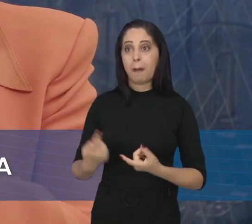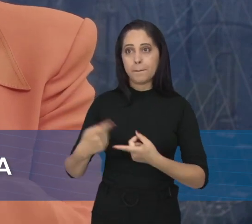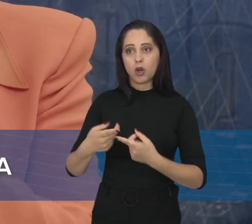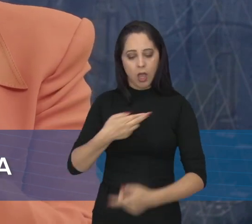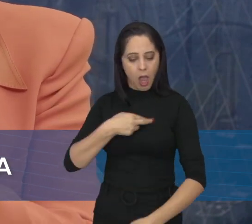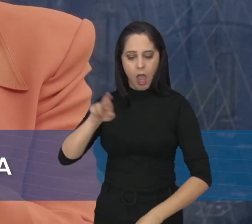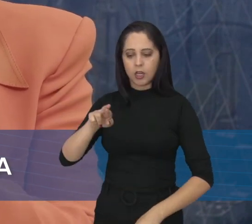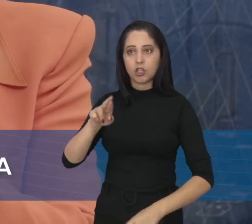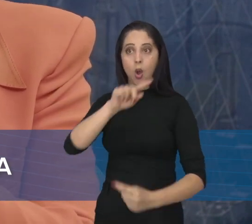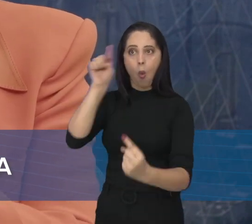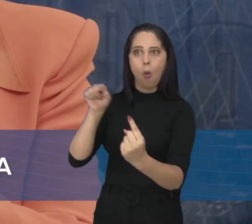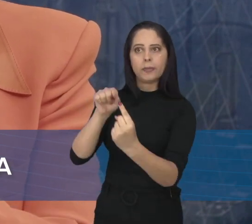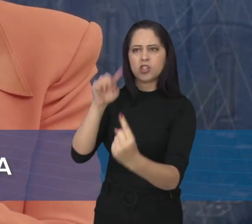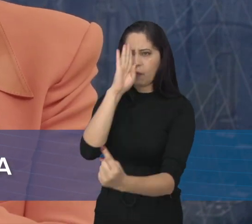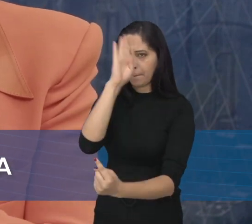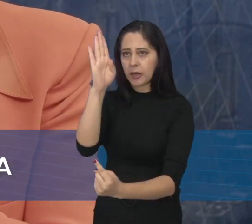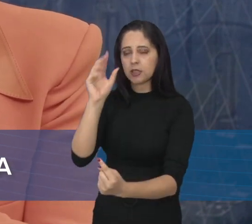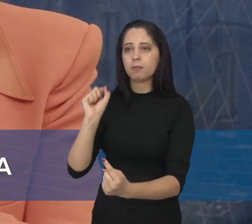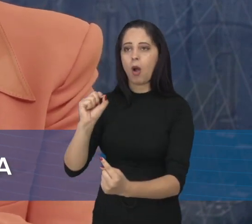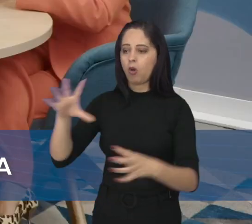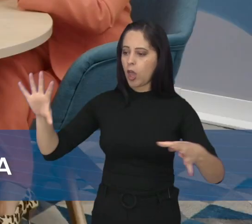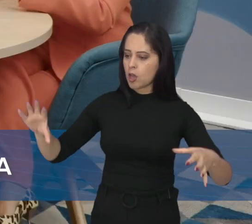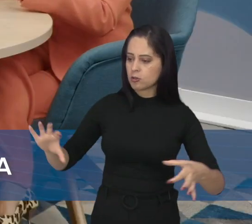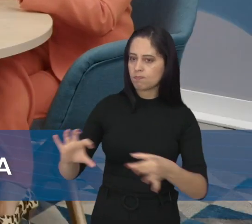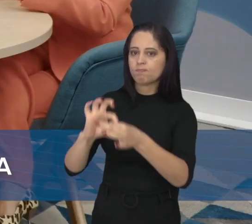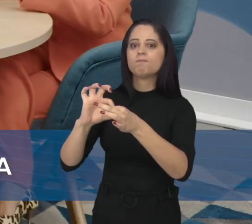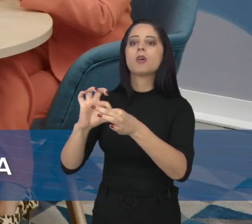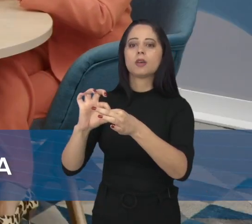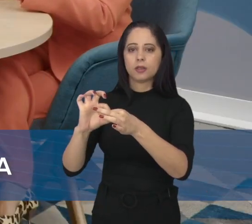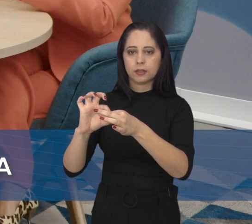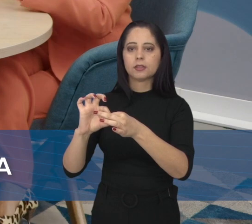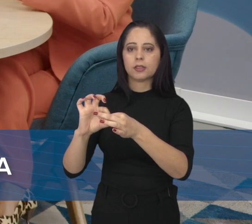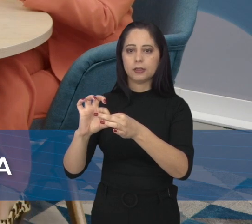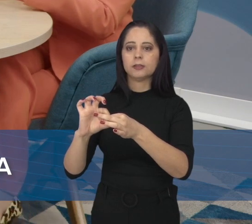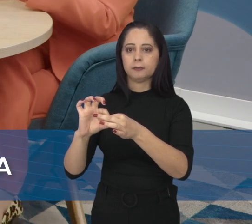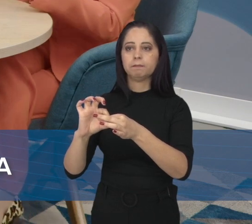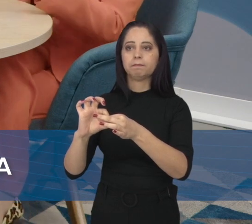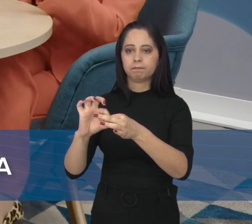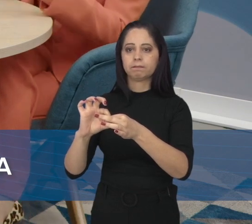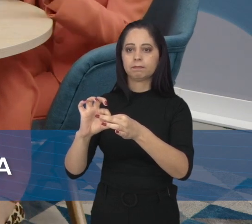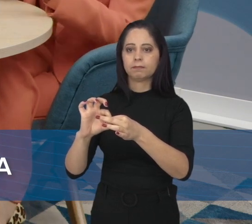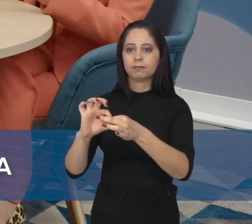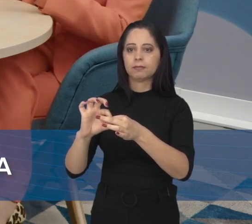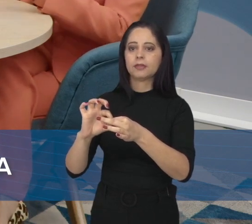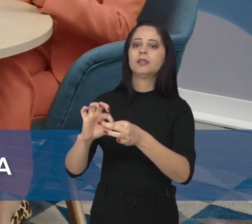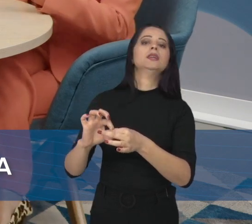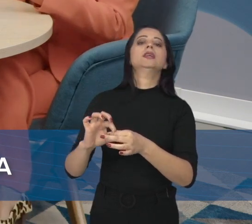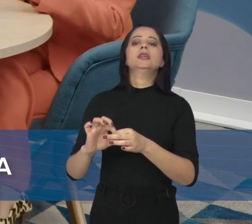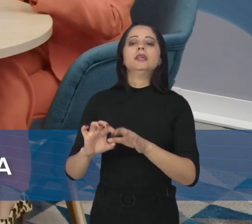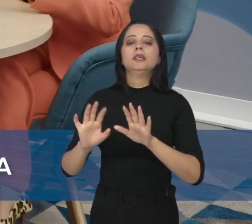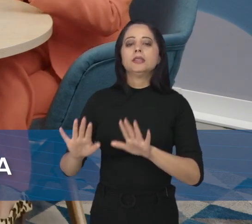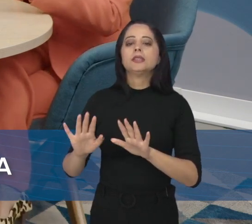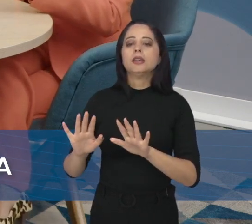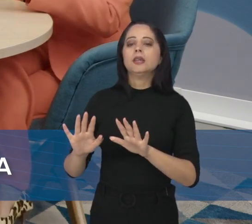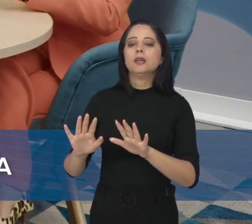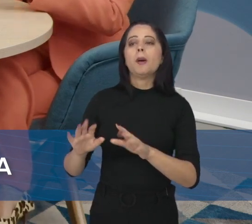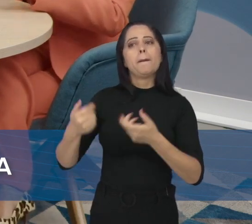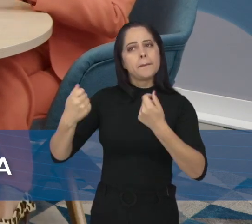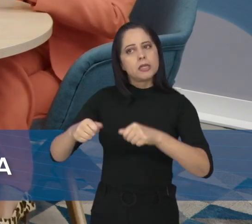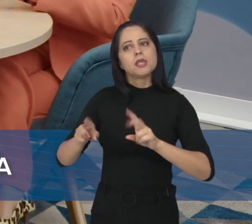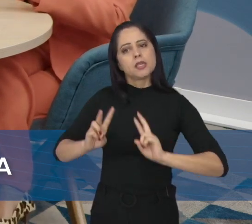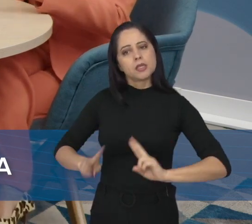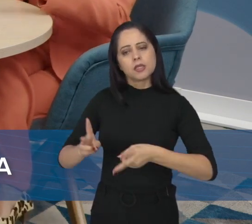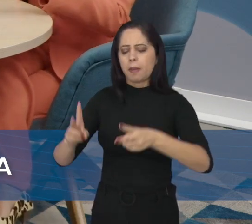unificar, produzir, promover harmonia. Eu acredito que a função da religiosidade tem que ir por